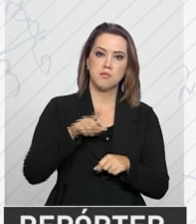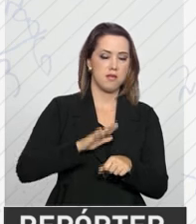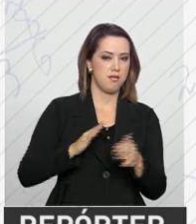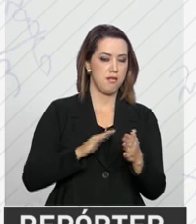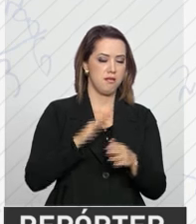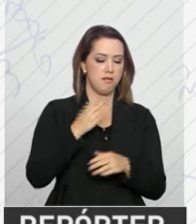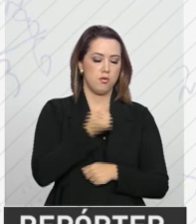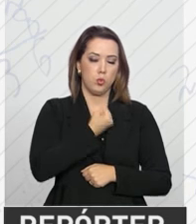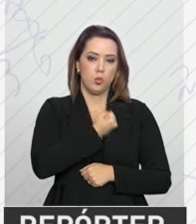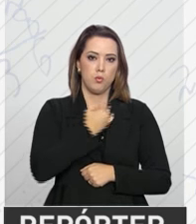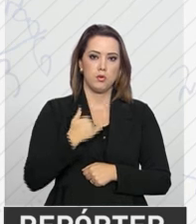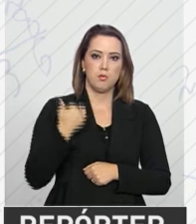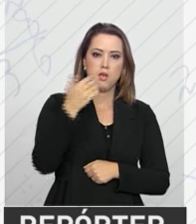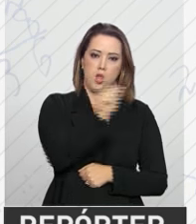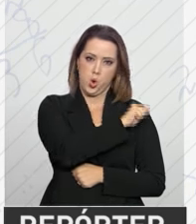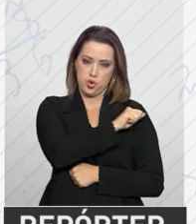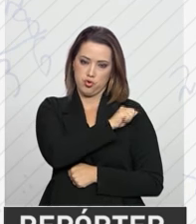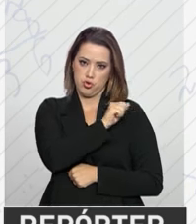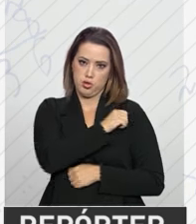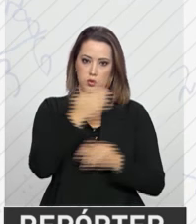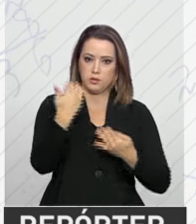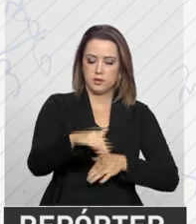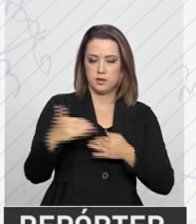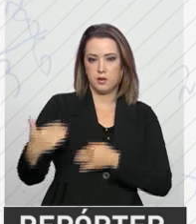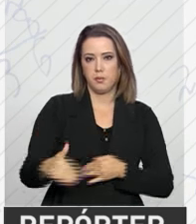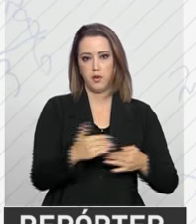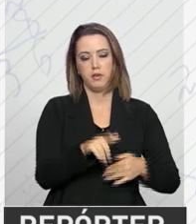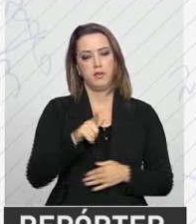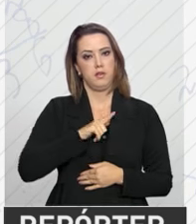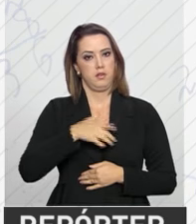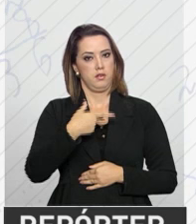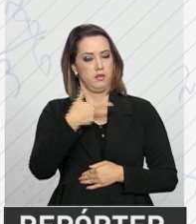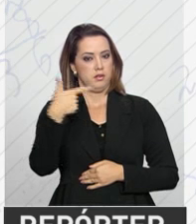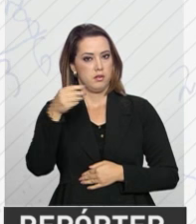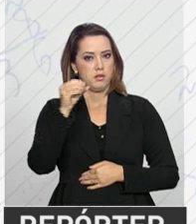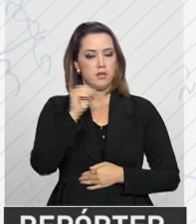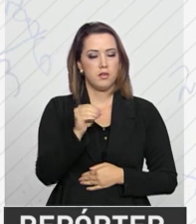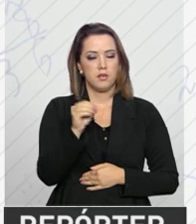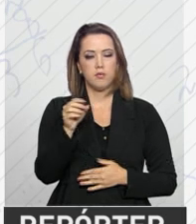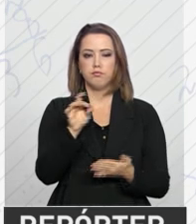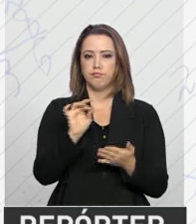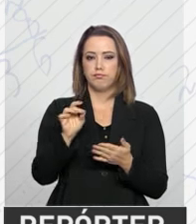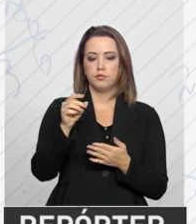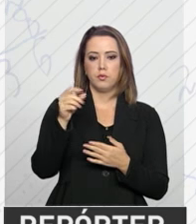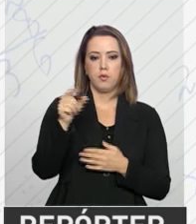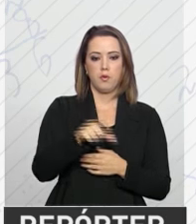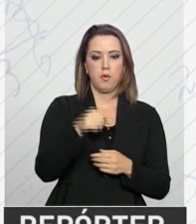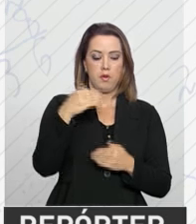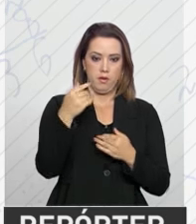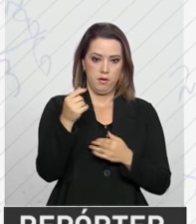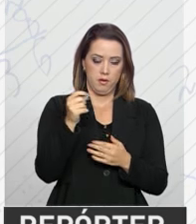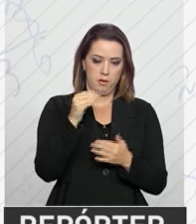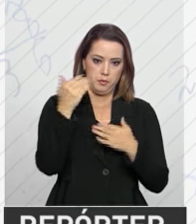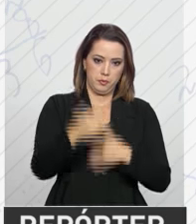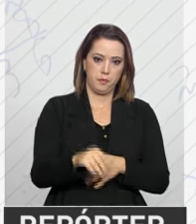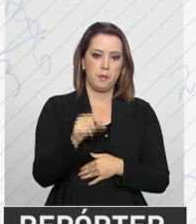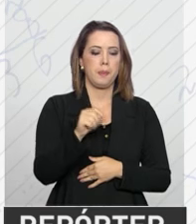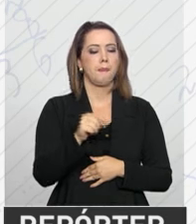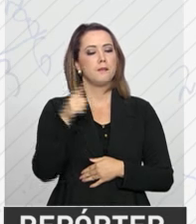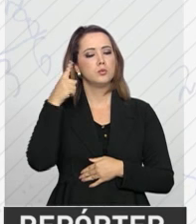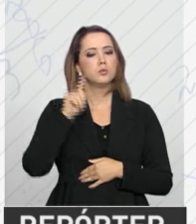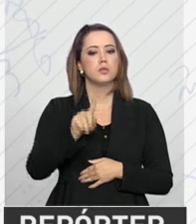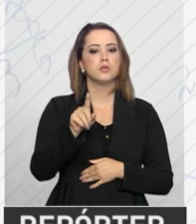prova da primeira fase tem 20 questões objetivas de múltipla escolha. As escolas corrigem as provas e